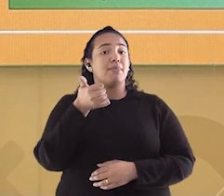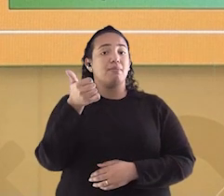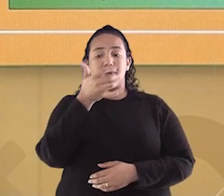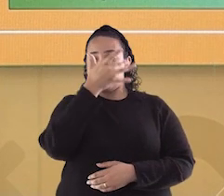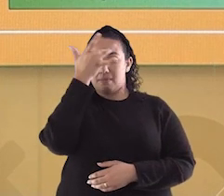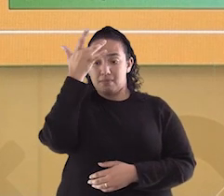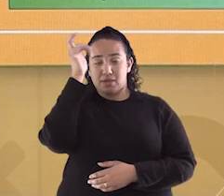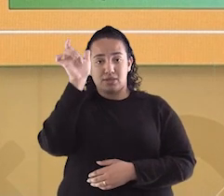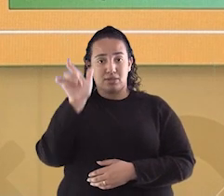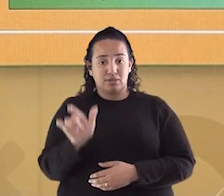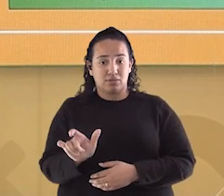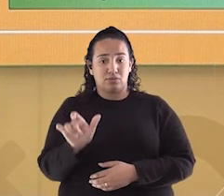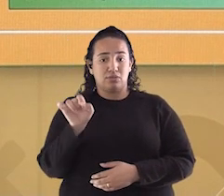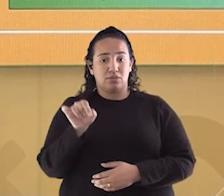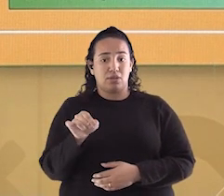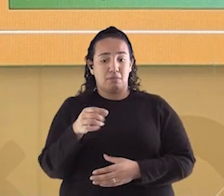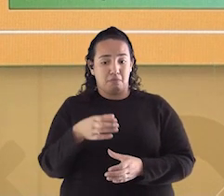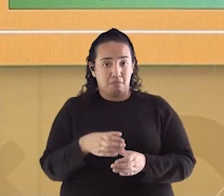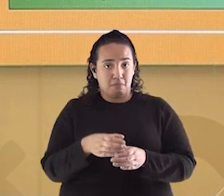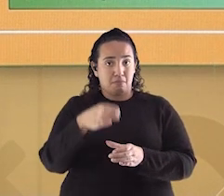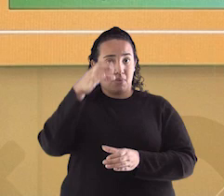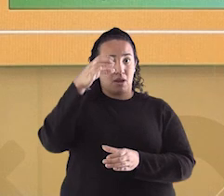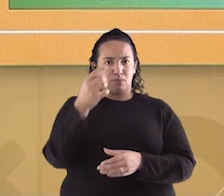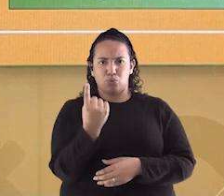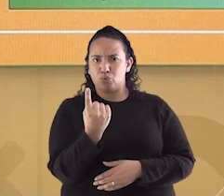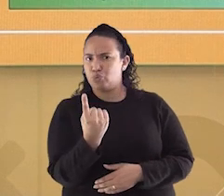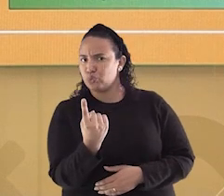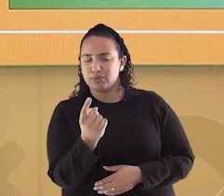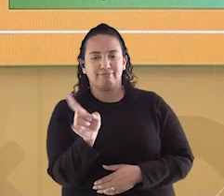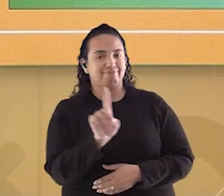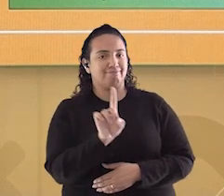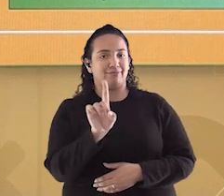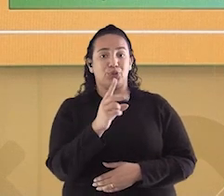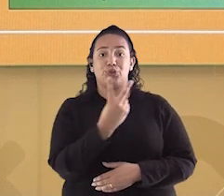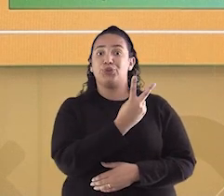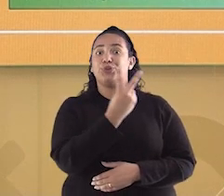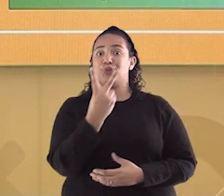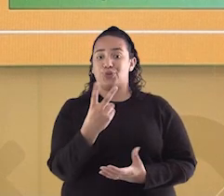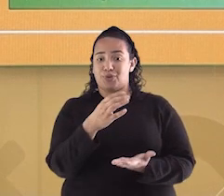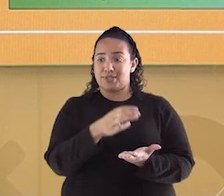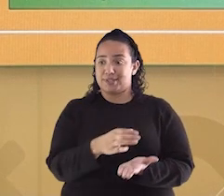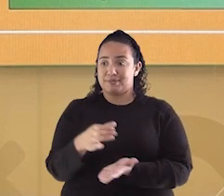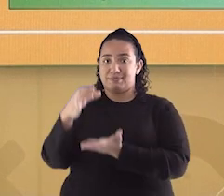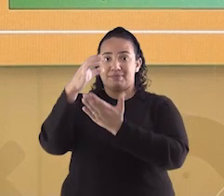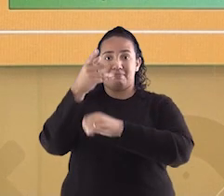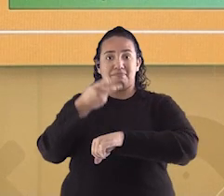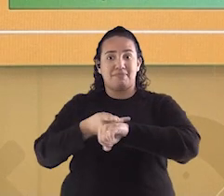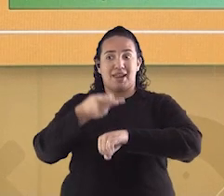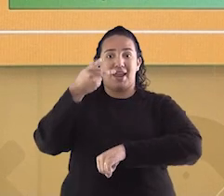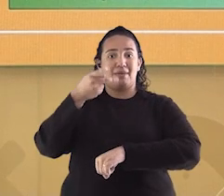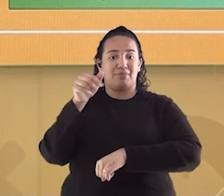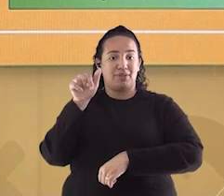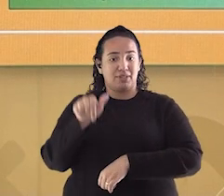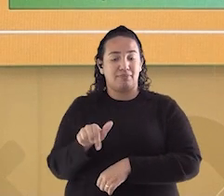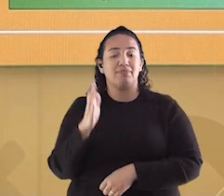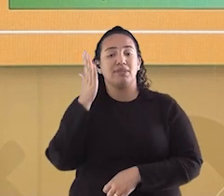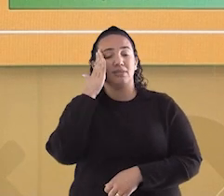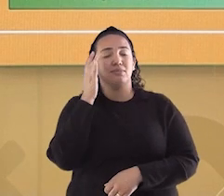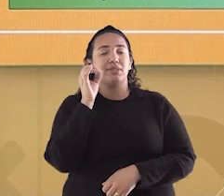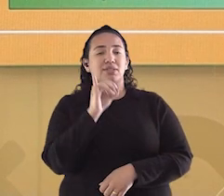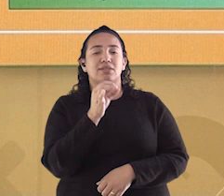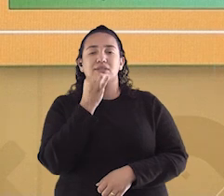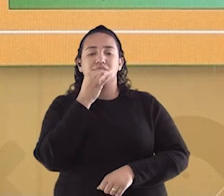receber um prêmio Nobel? Não, 2, tá? O raio-x é utilizado na identificação de fraturas ósseas